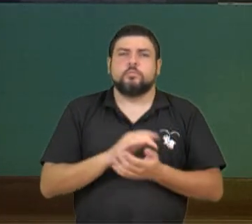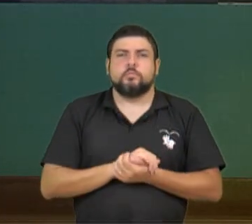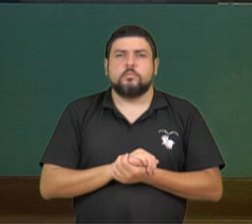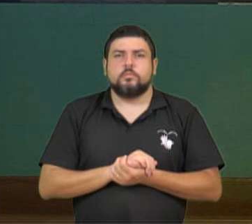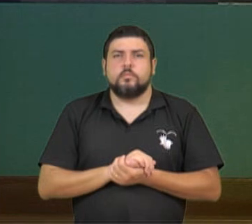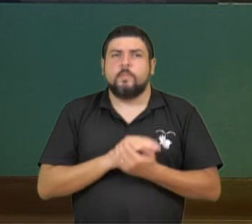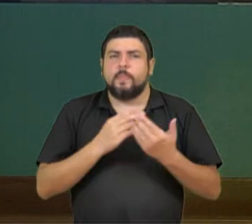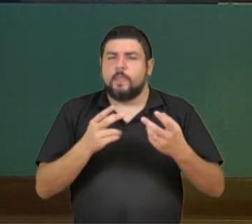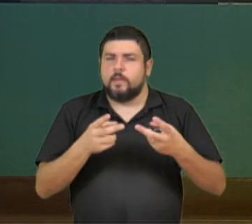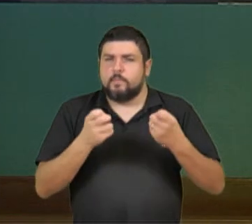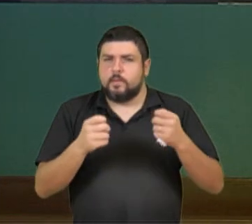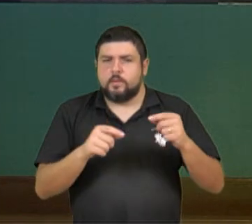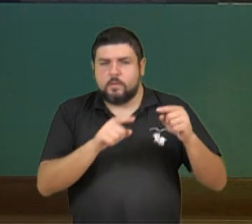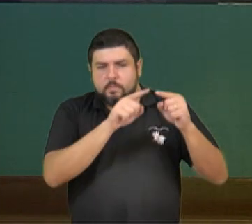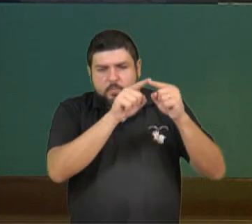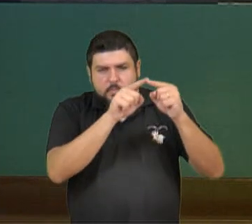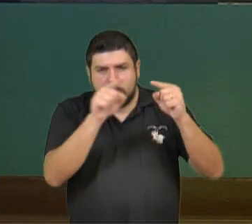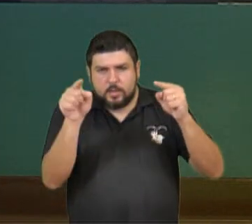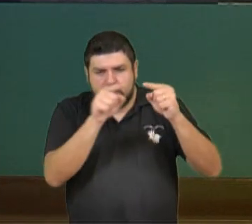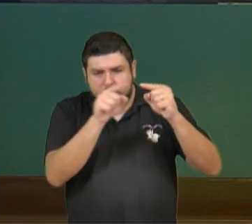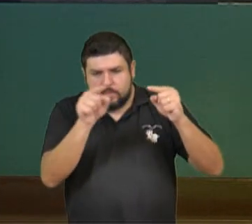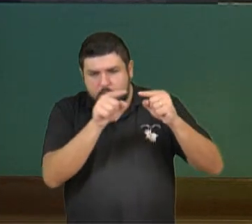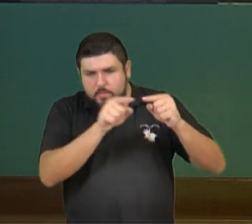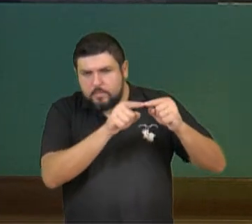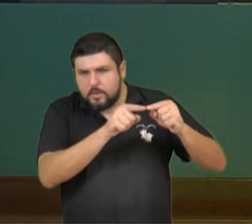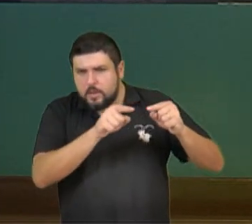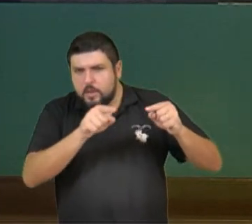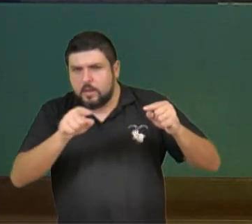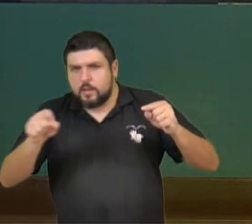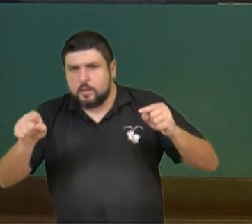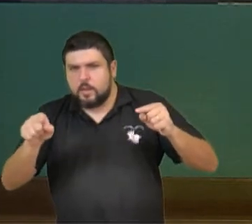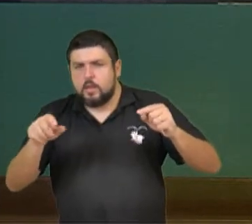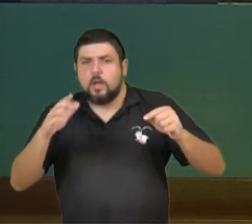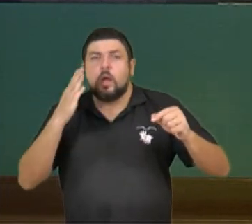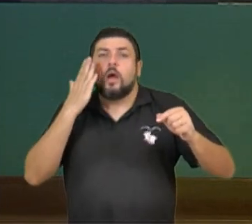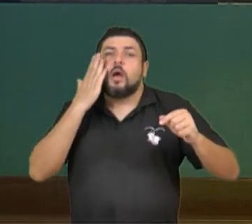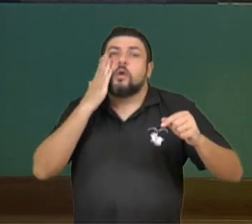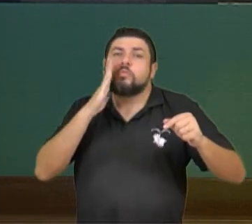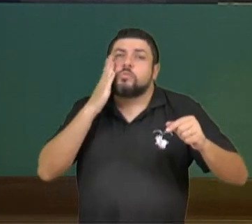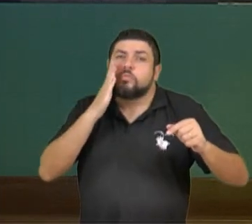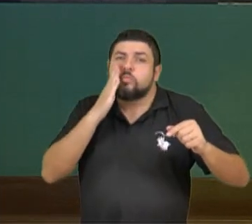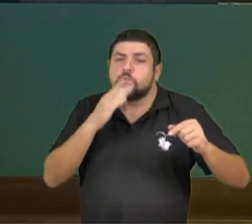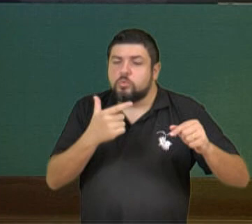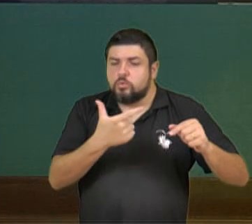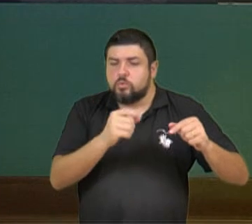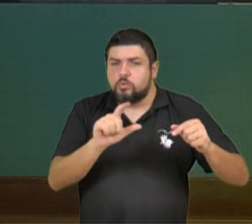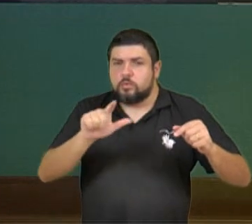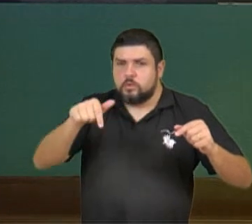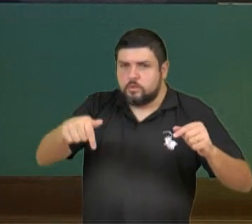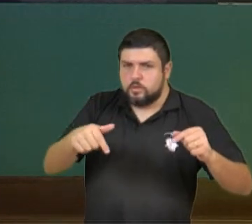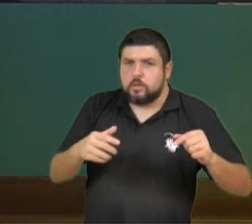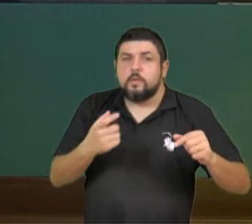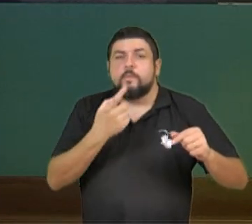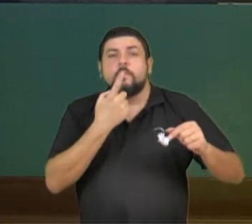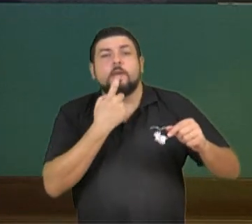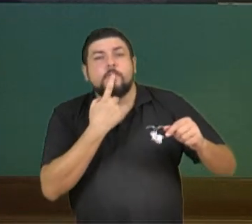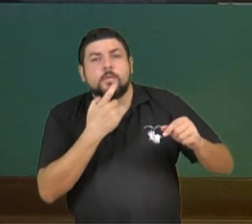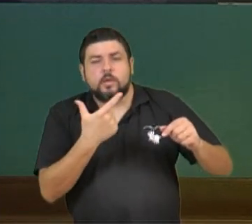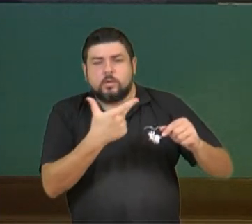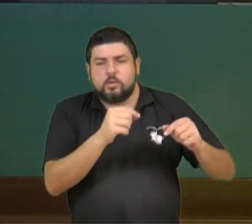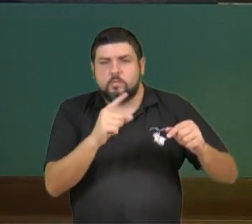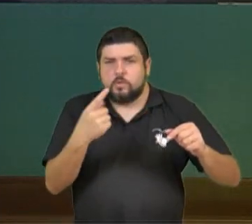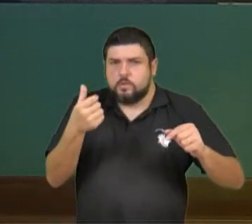crescendo. Veja que em azul nós temos o ano de 2017, em vermelhinho o ano de 2016, e nós percebemos